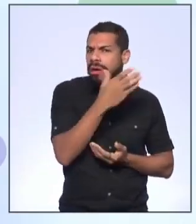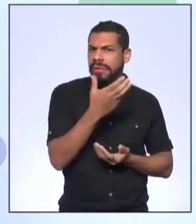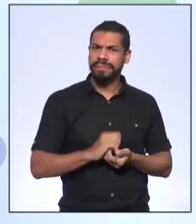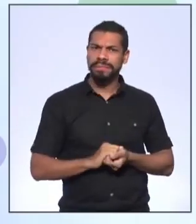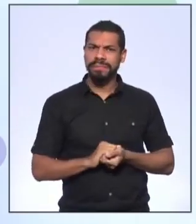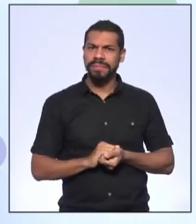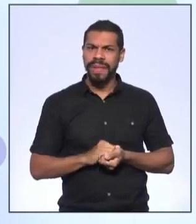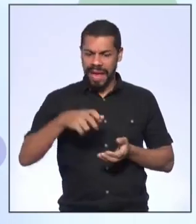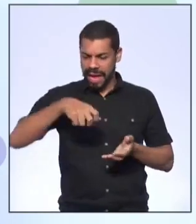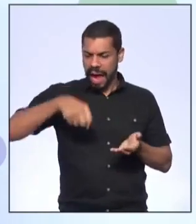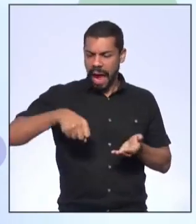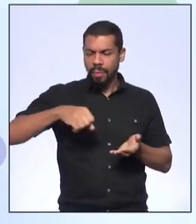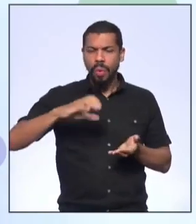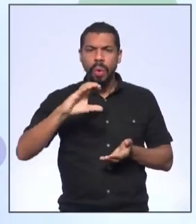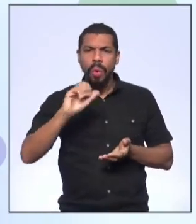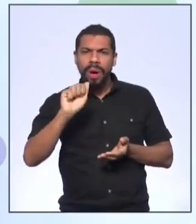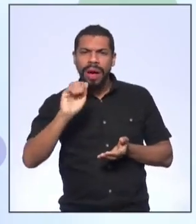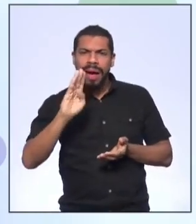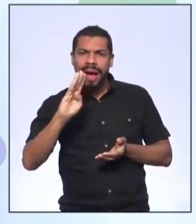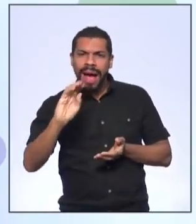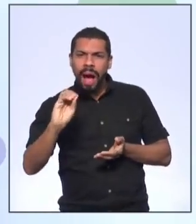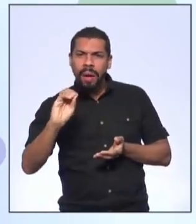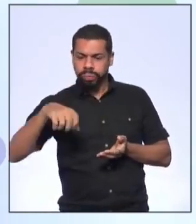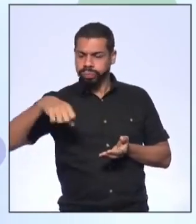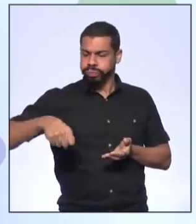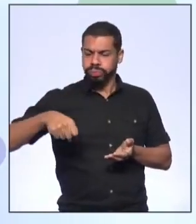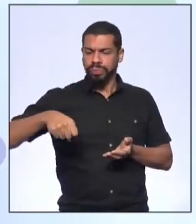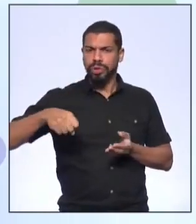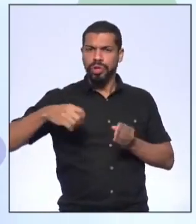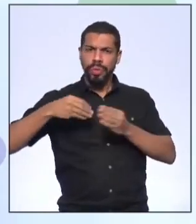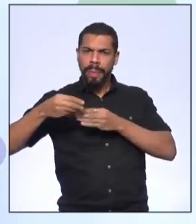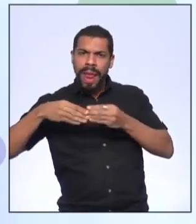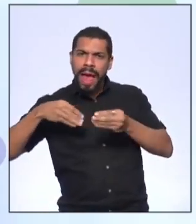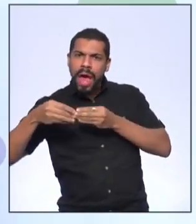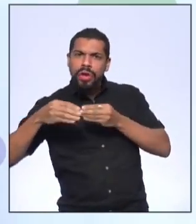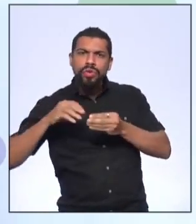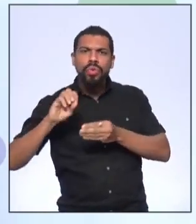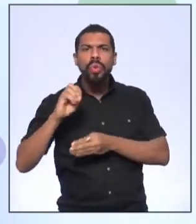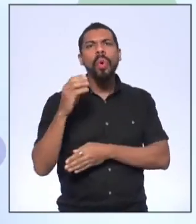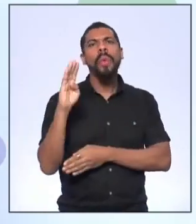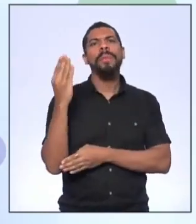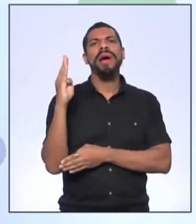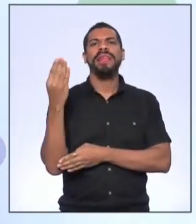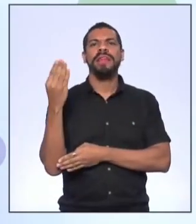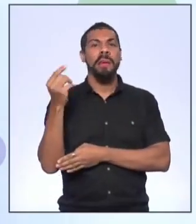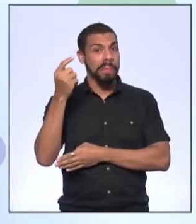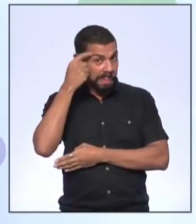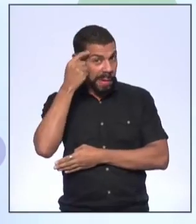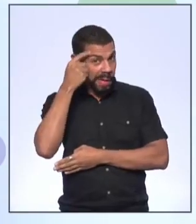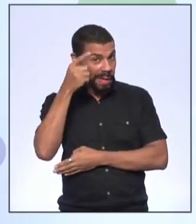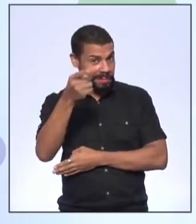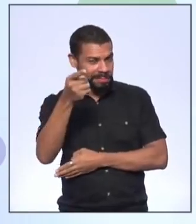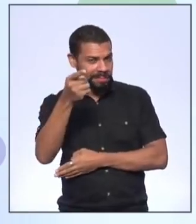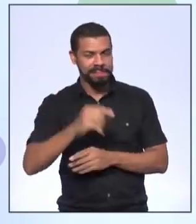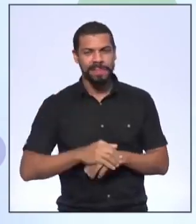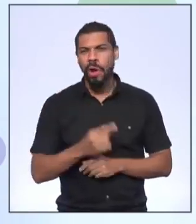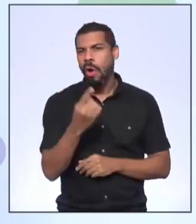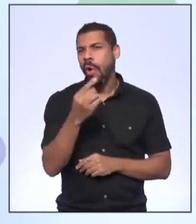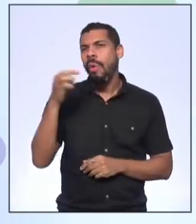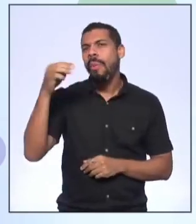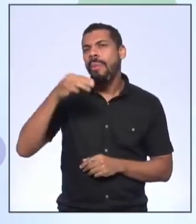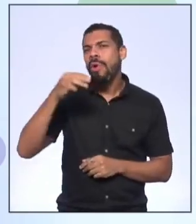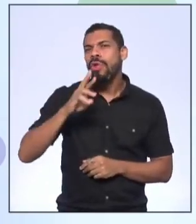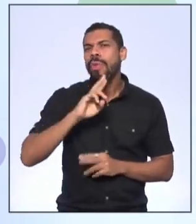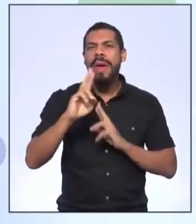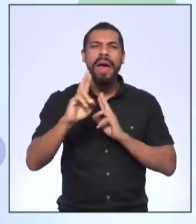de panela são de madeira ou plástico, né? Por que isso acontece? Tá? Pense um pouquinho nessa questão. Um minutinho para